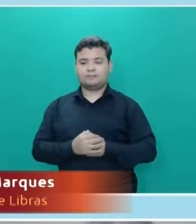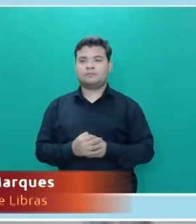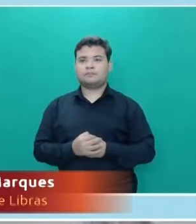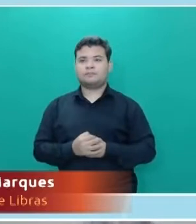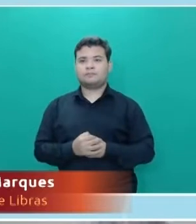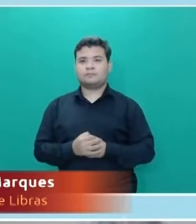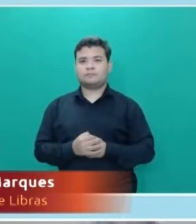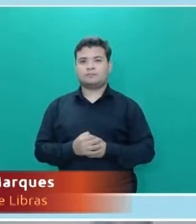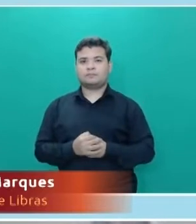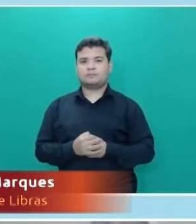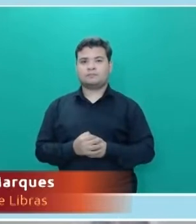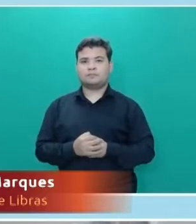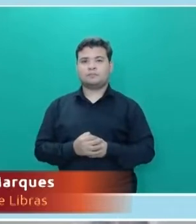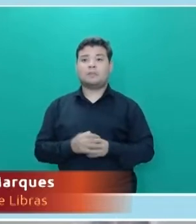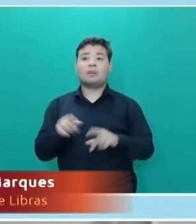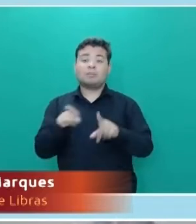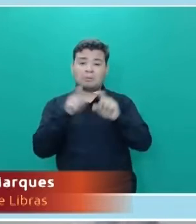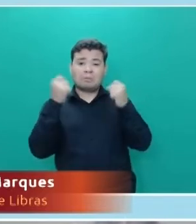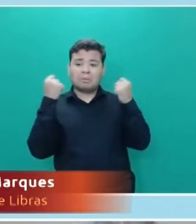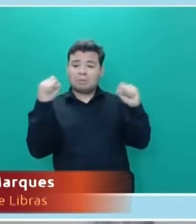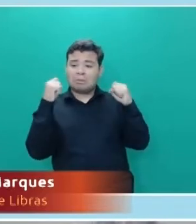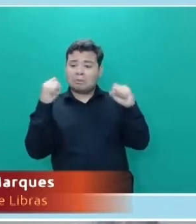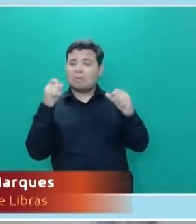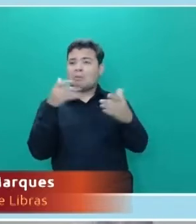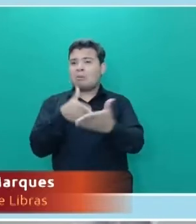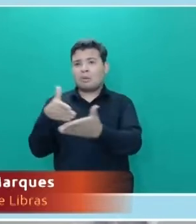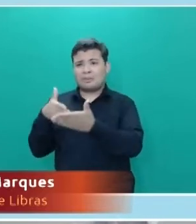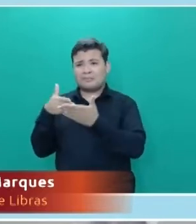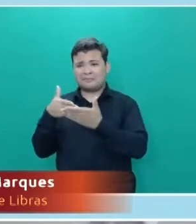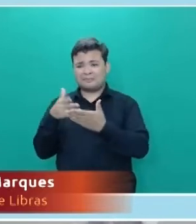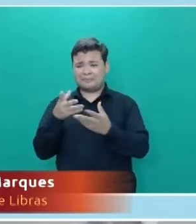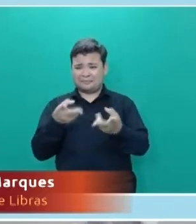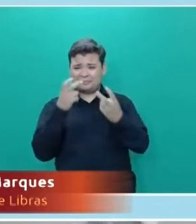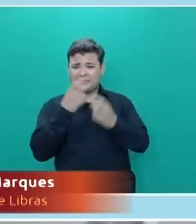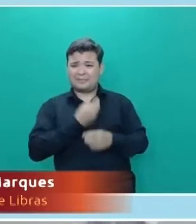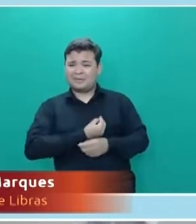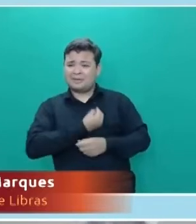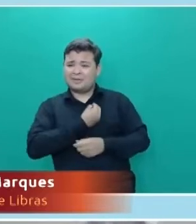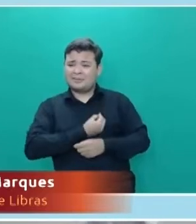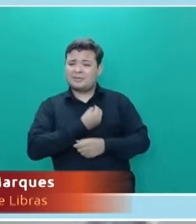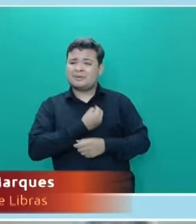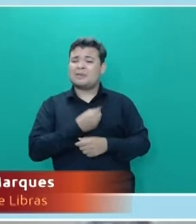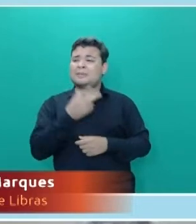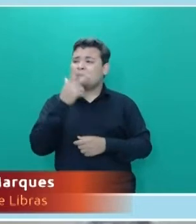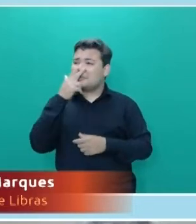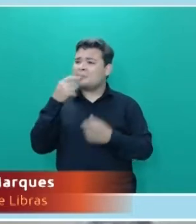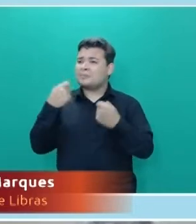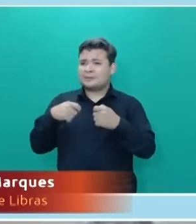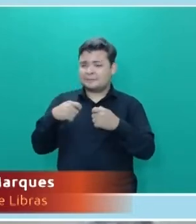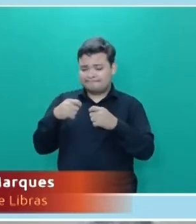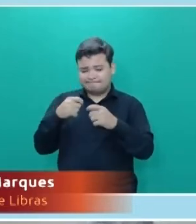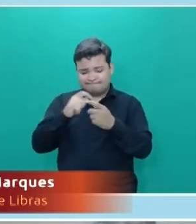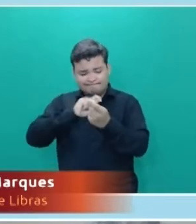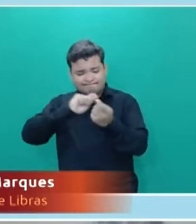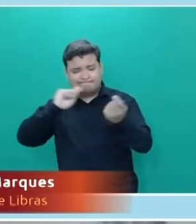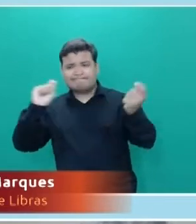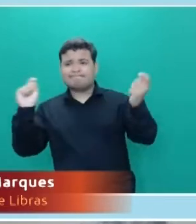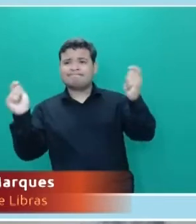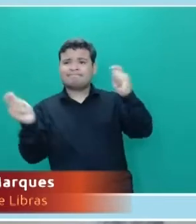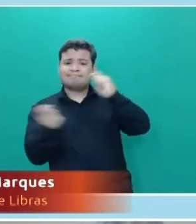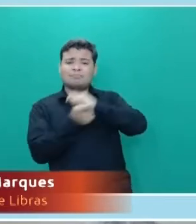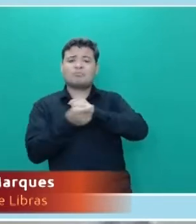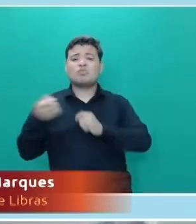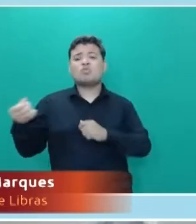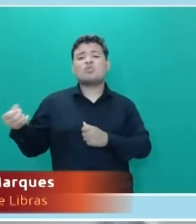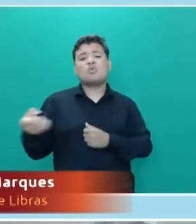atividades físicas. Então, é uma vida que ela vai ter que ser moldada, reorganizada